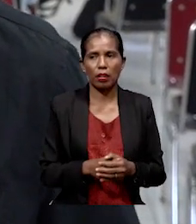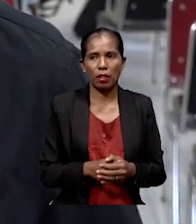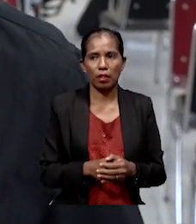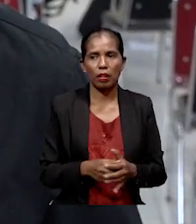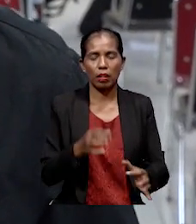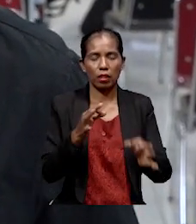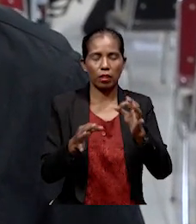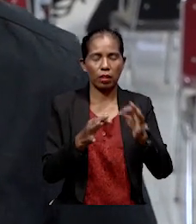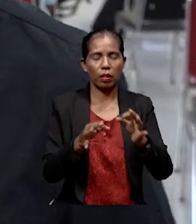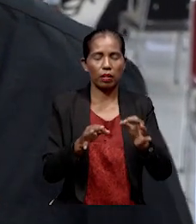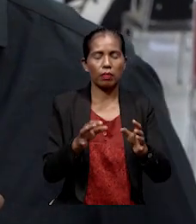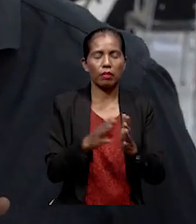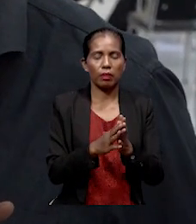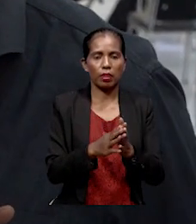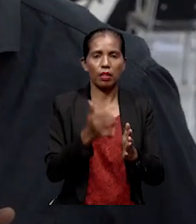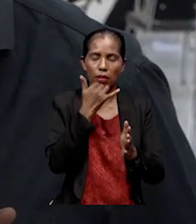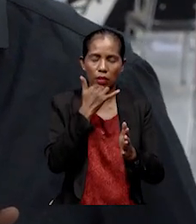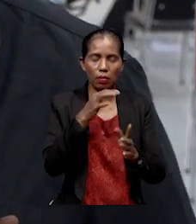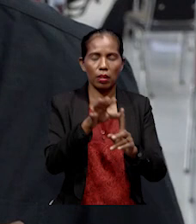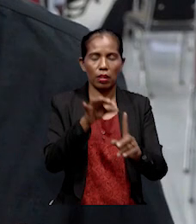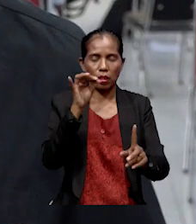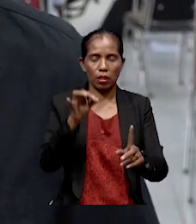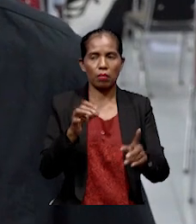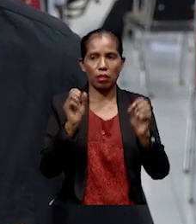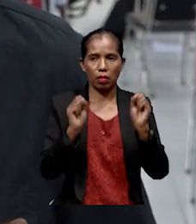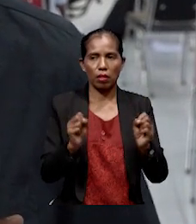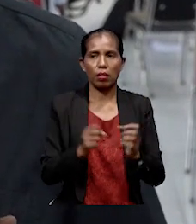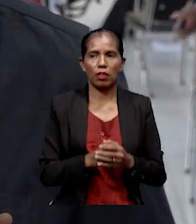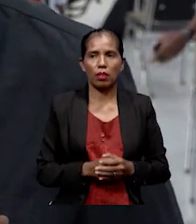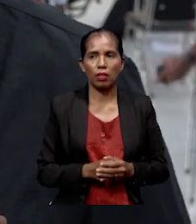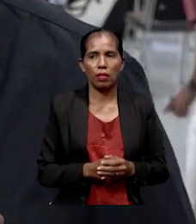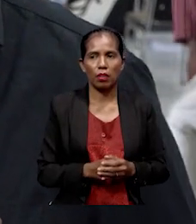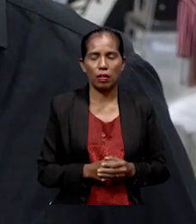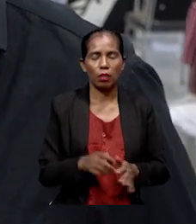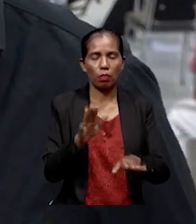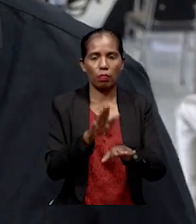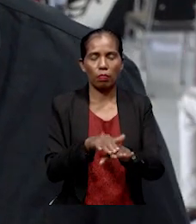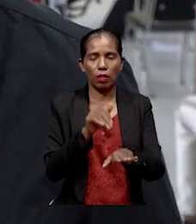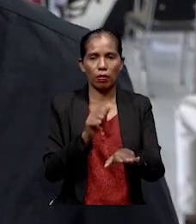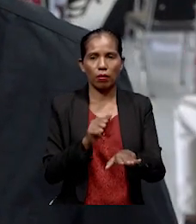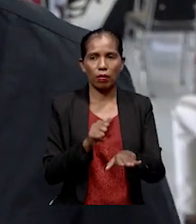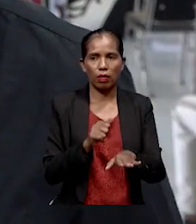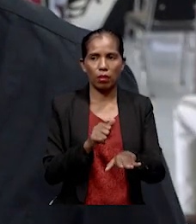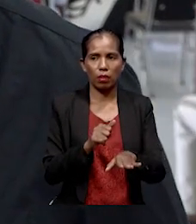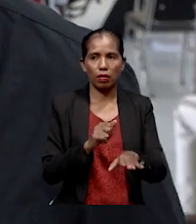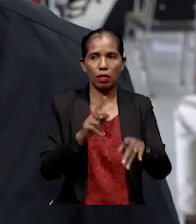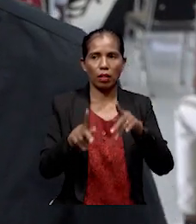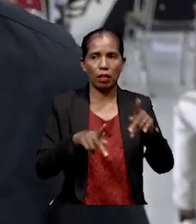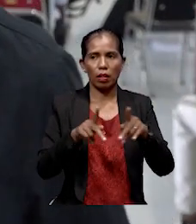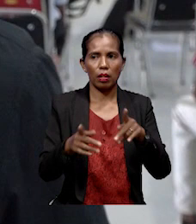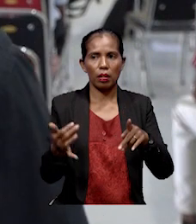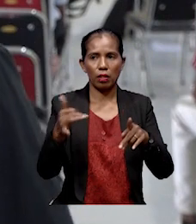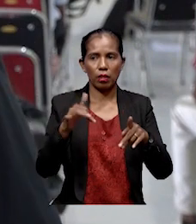mose eleição campanha tamo IDNB associação civil hola iniciativa IDNB hode convido com a candidato Sirane mai